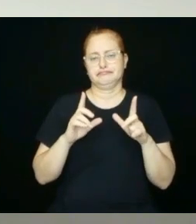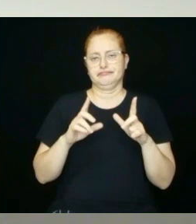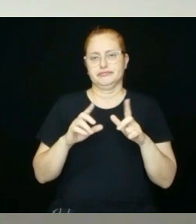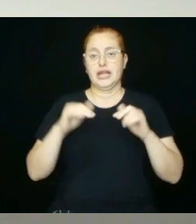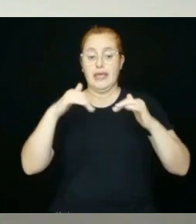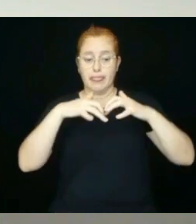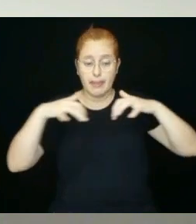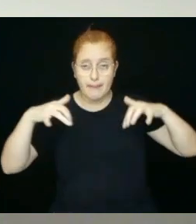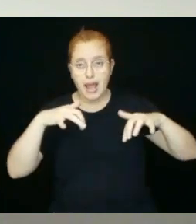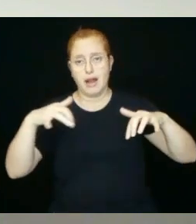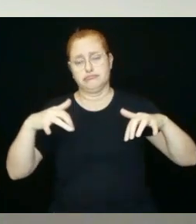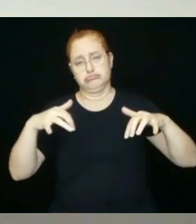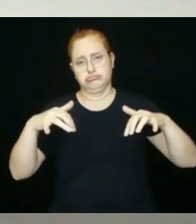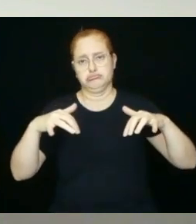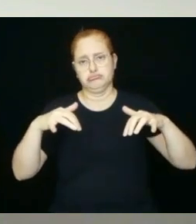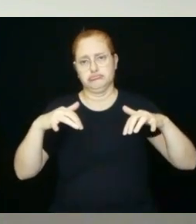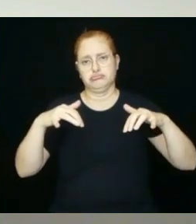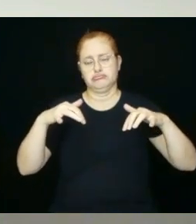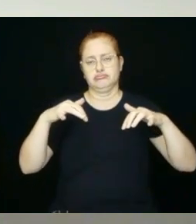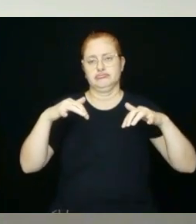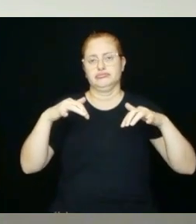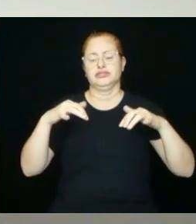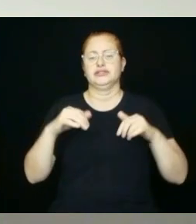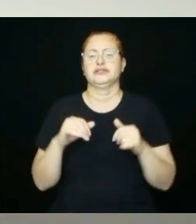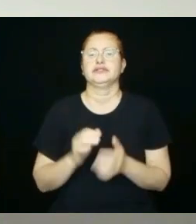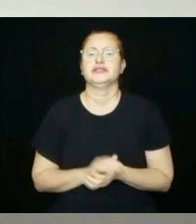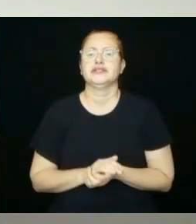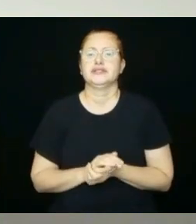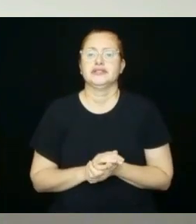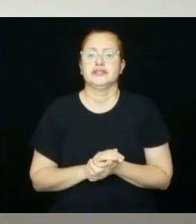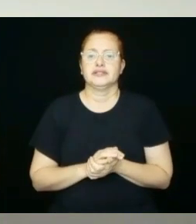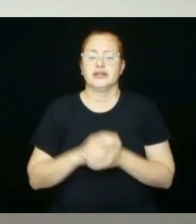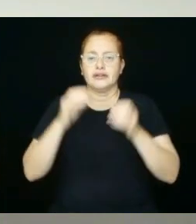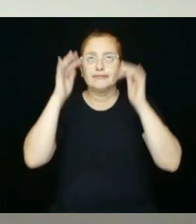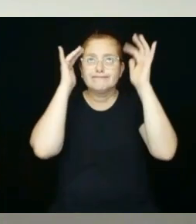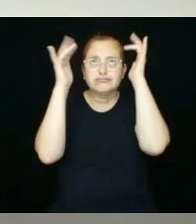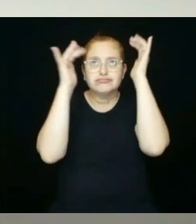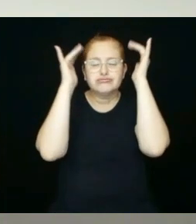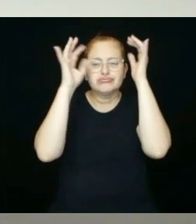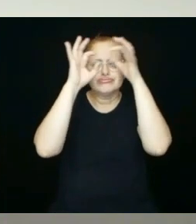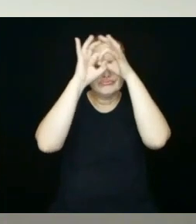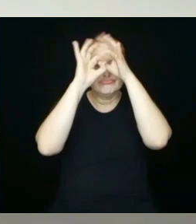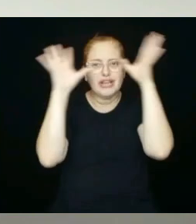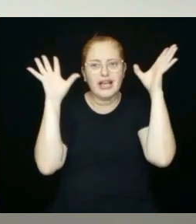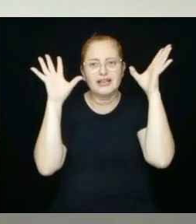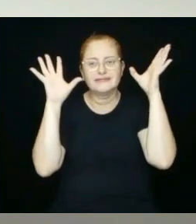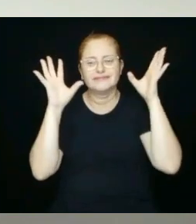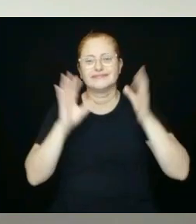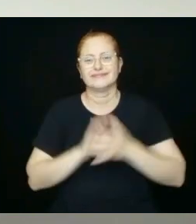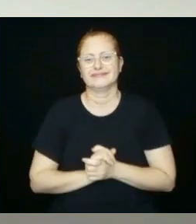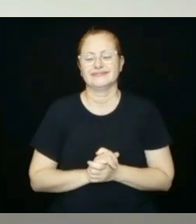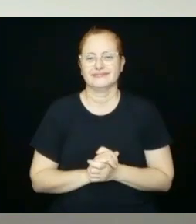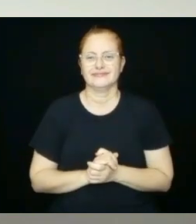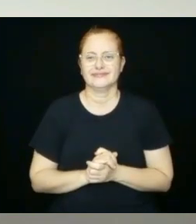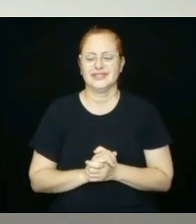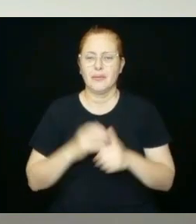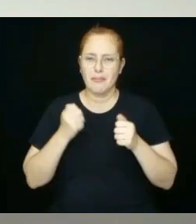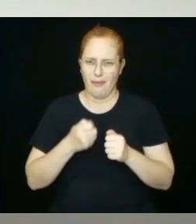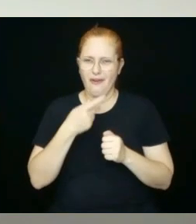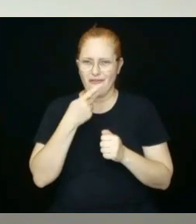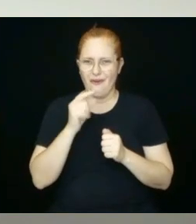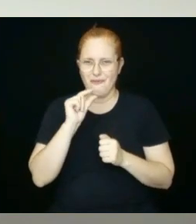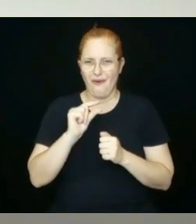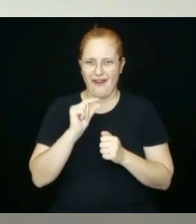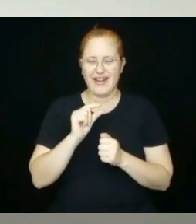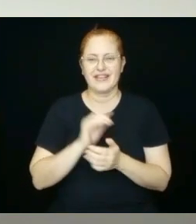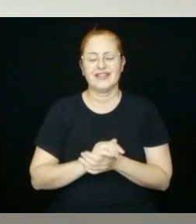Tu separa, assim, parece, tu solta da foto, tu faz a foto, mas depois tu solta e vem... Exatamente. Não sei o que pode nos falar um